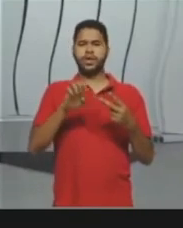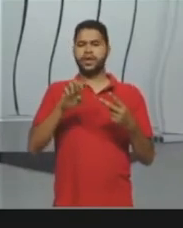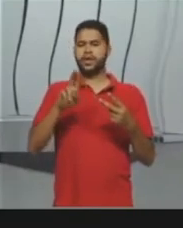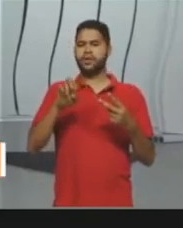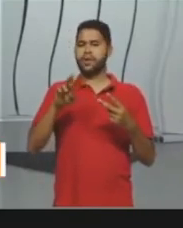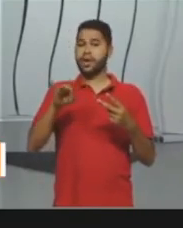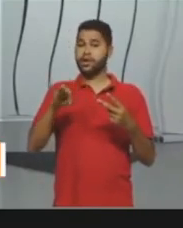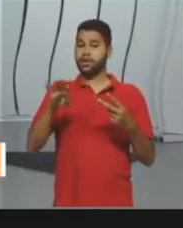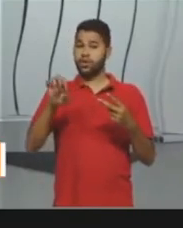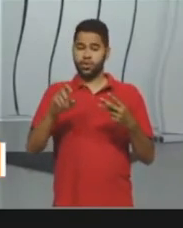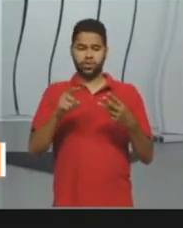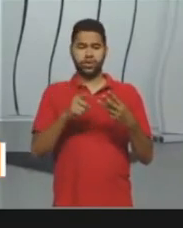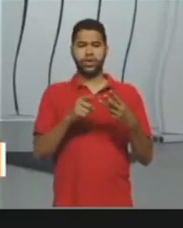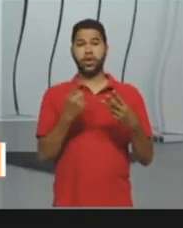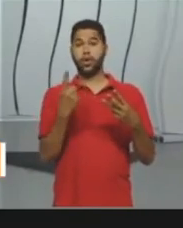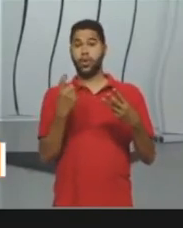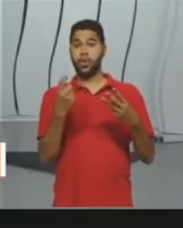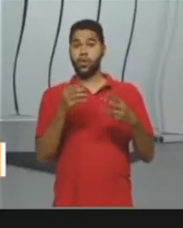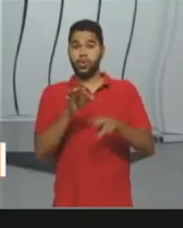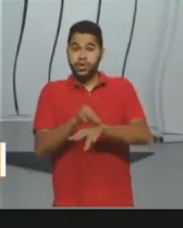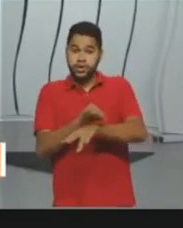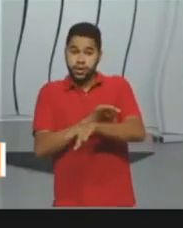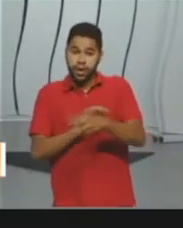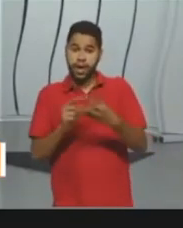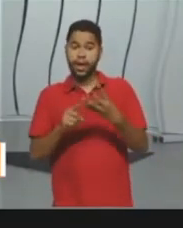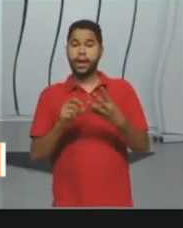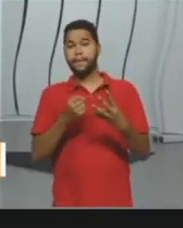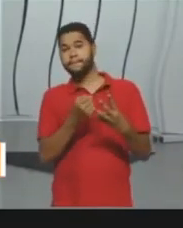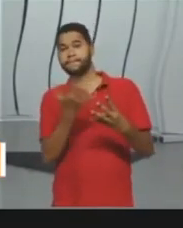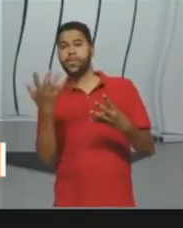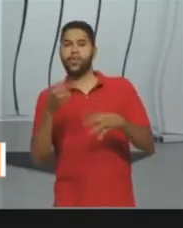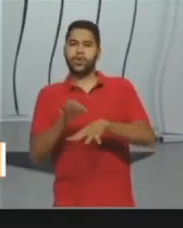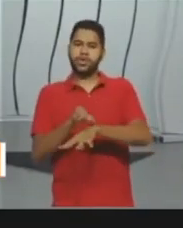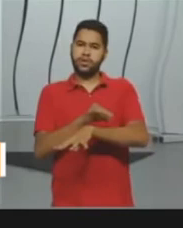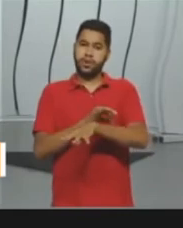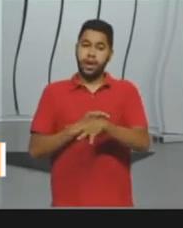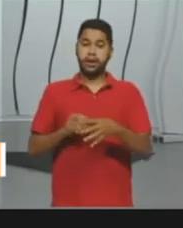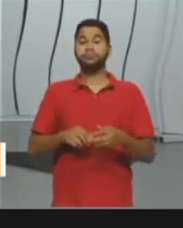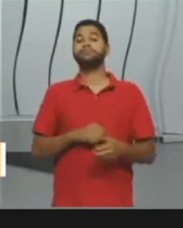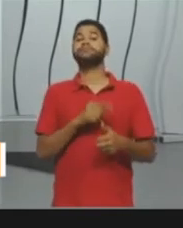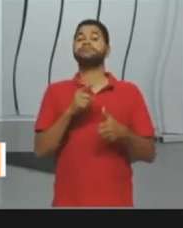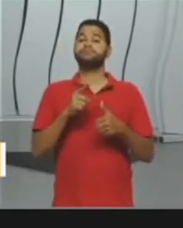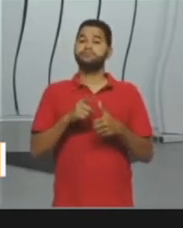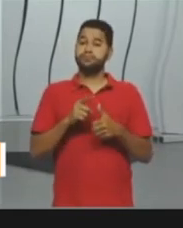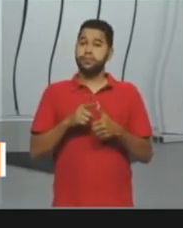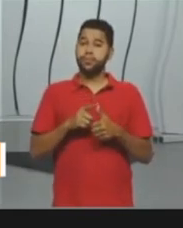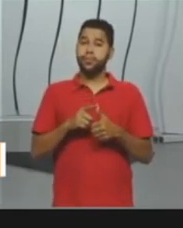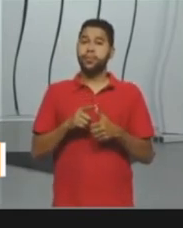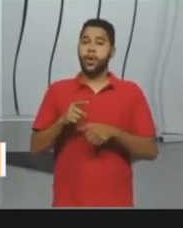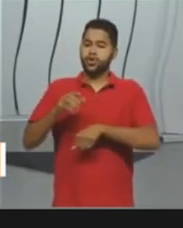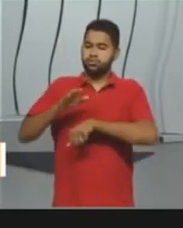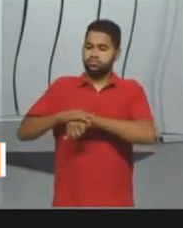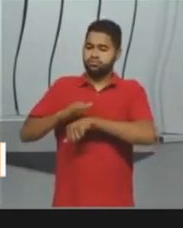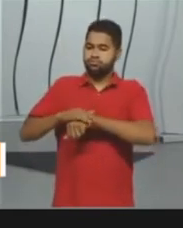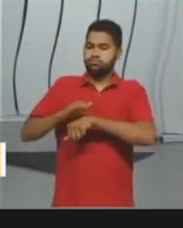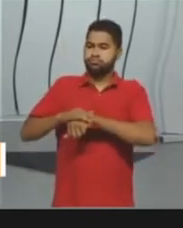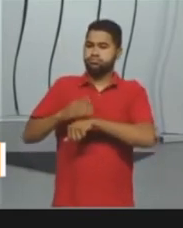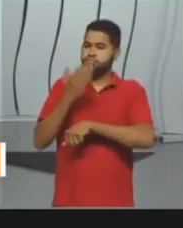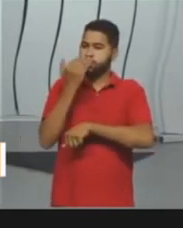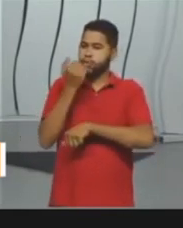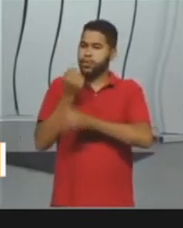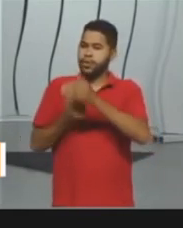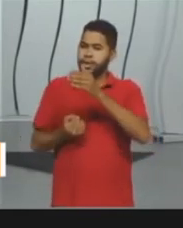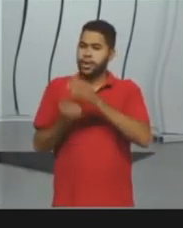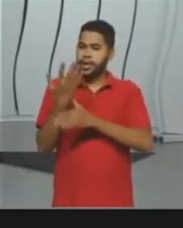unicelular ou pluricelular, e nós vimos também que eles podem ser autótrofos